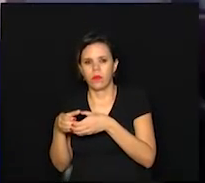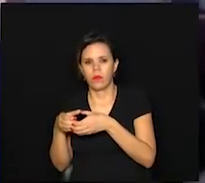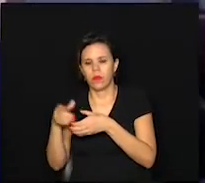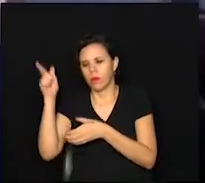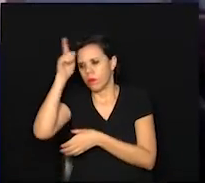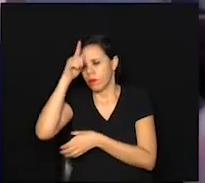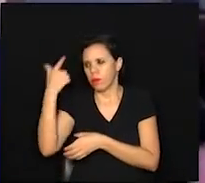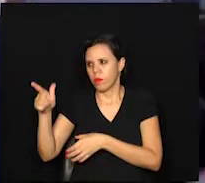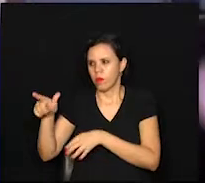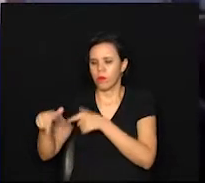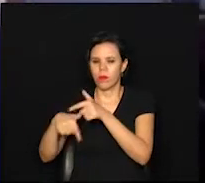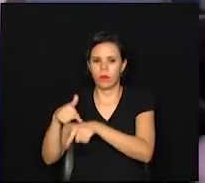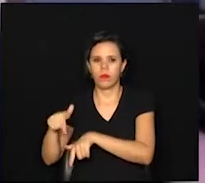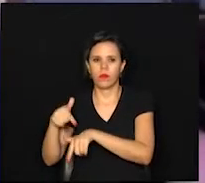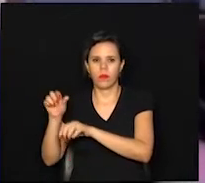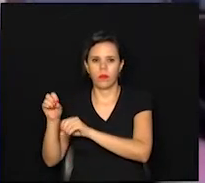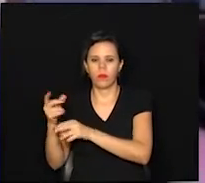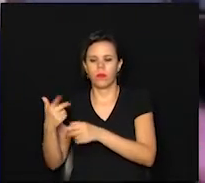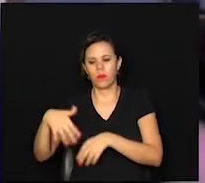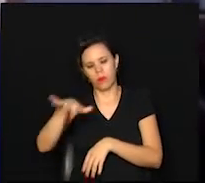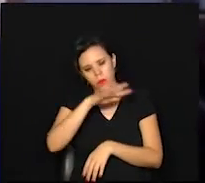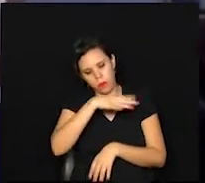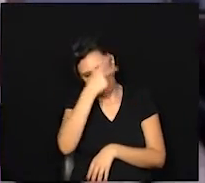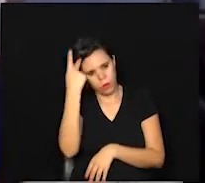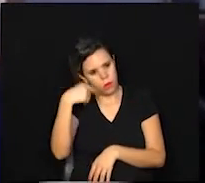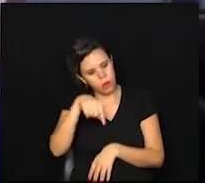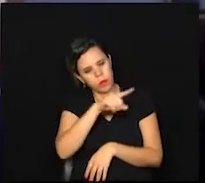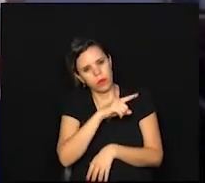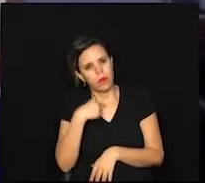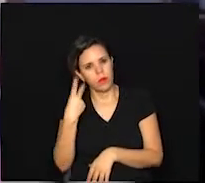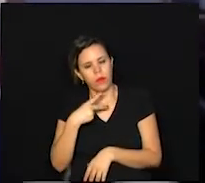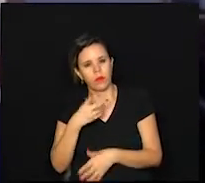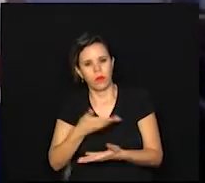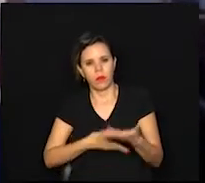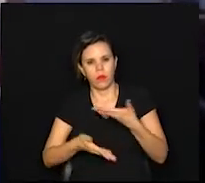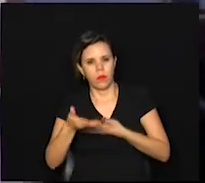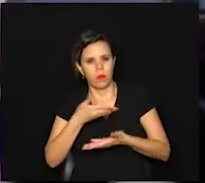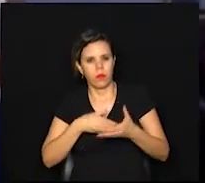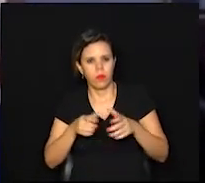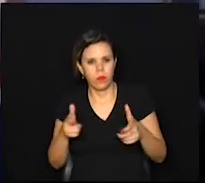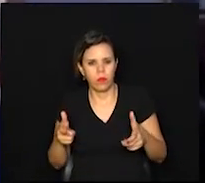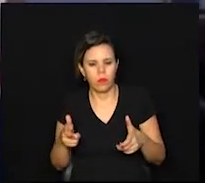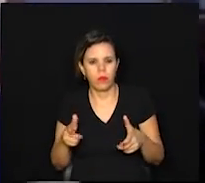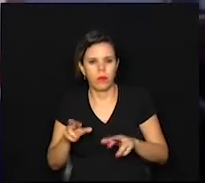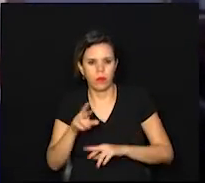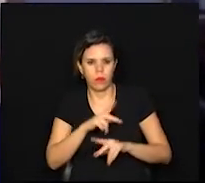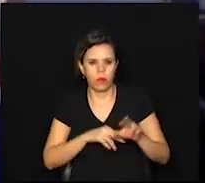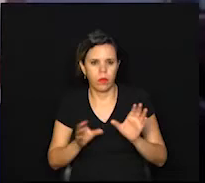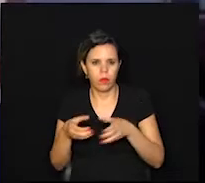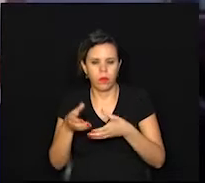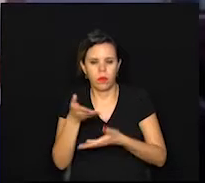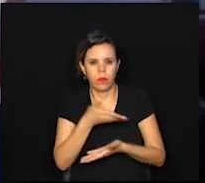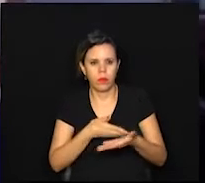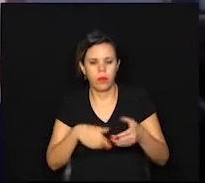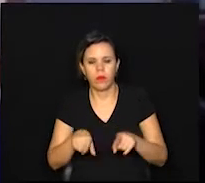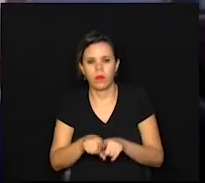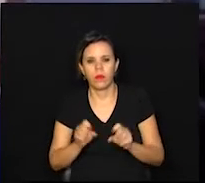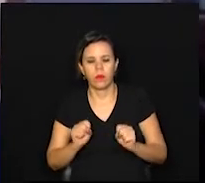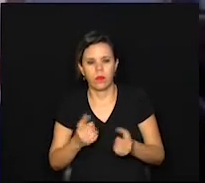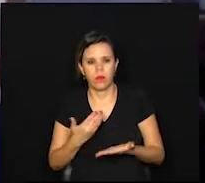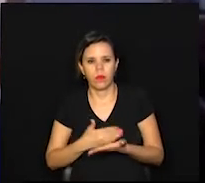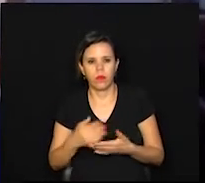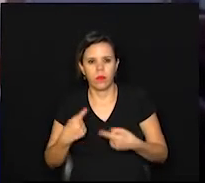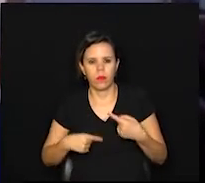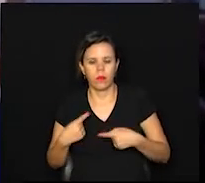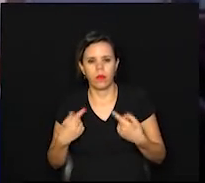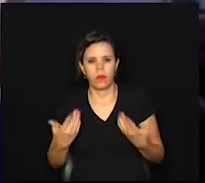tocando uma outra comissão, como as outras pessoas, começar a ter uma integração maior entre as várias comissões, para começar a discutir